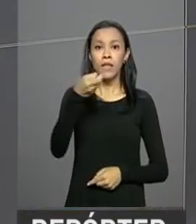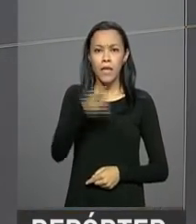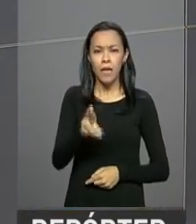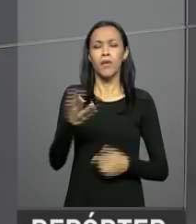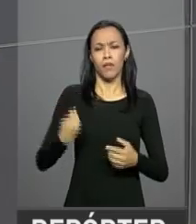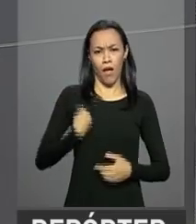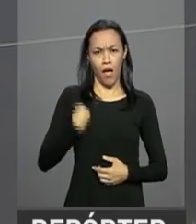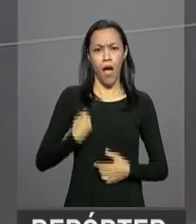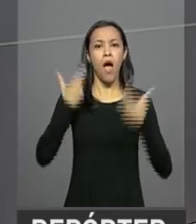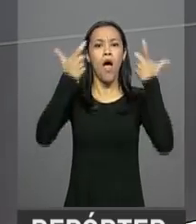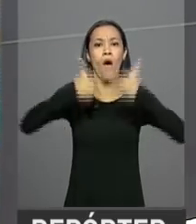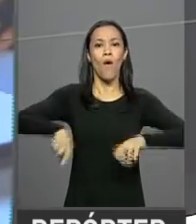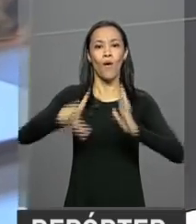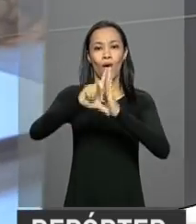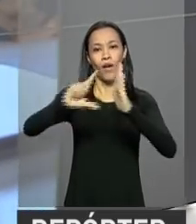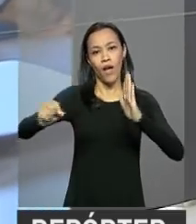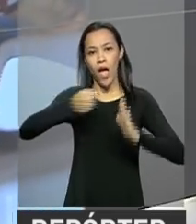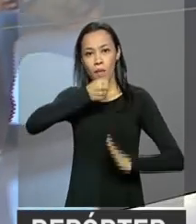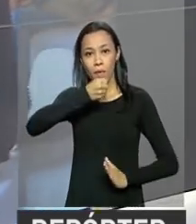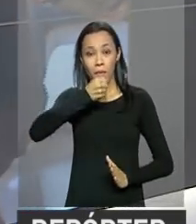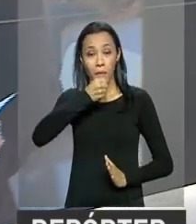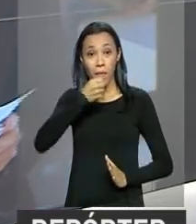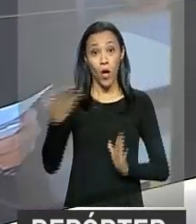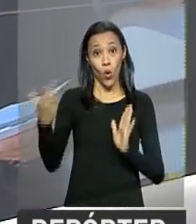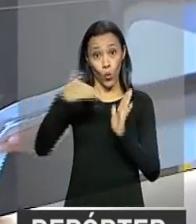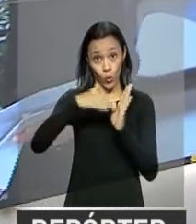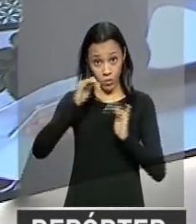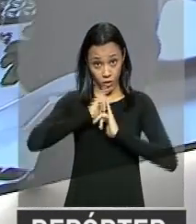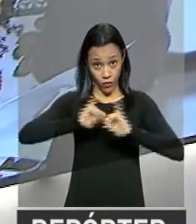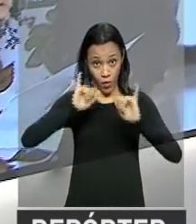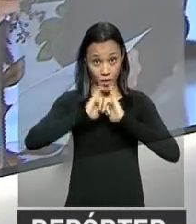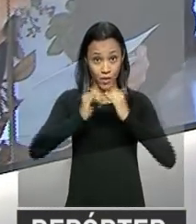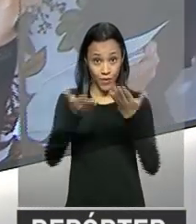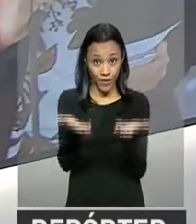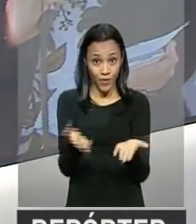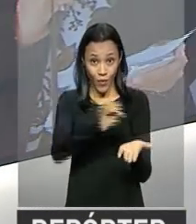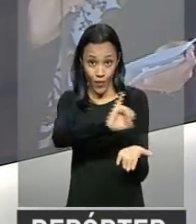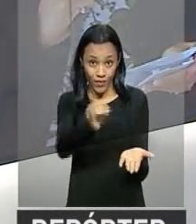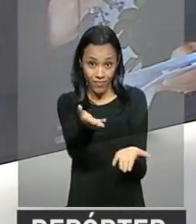A repórter Daniela Almeida traz as últimas informações ao vivo. Olá, Daniela.